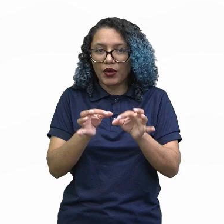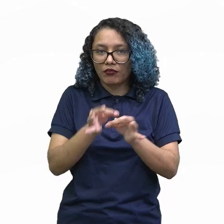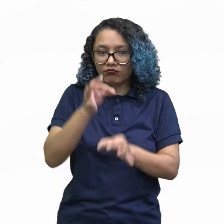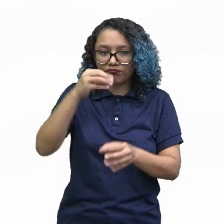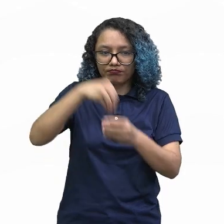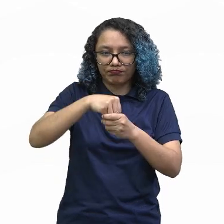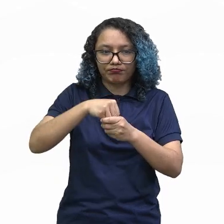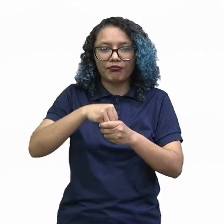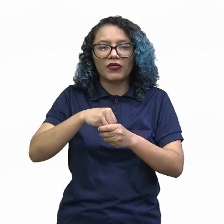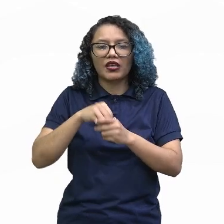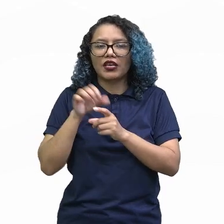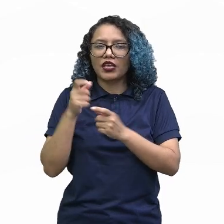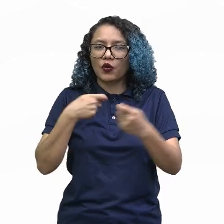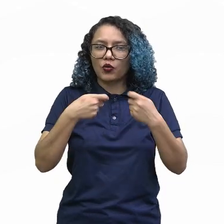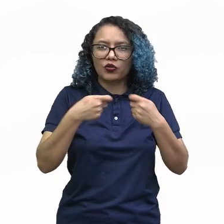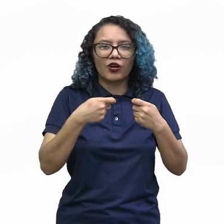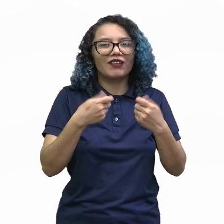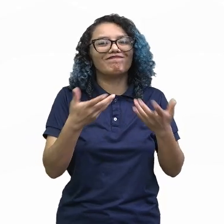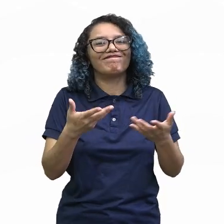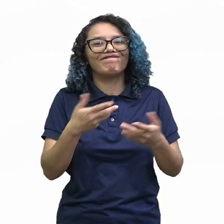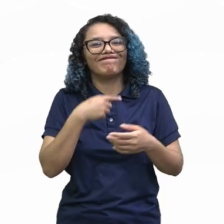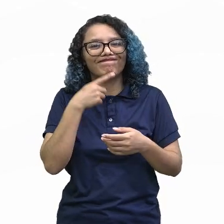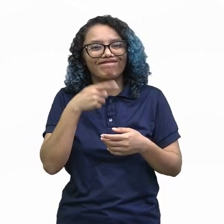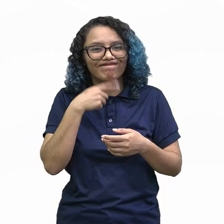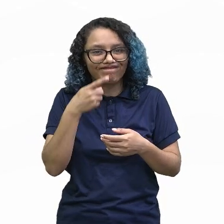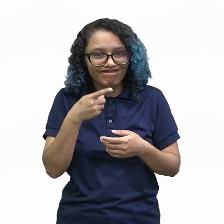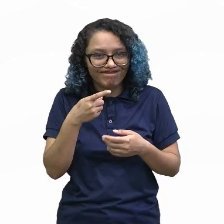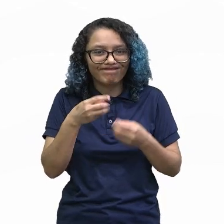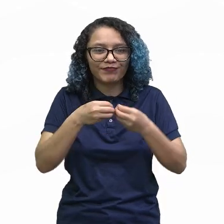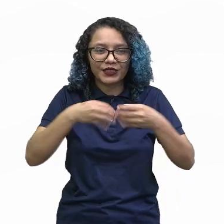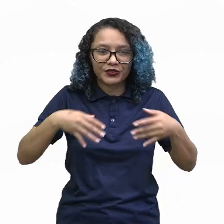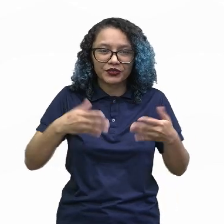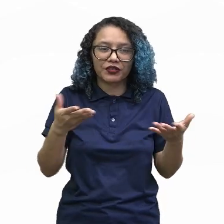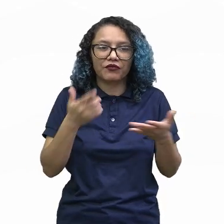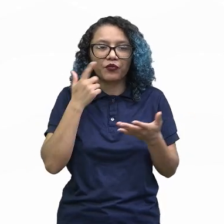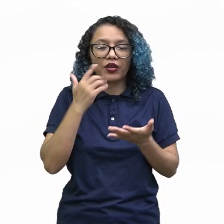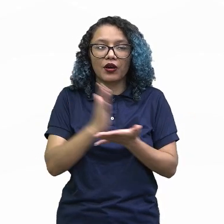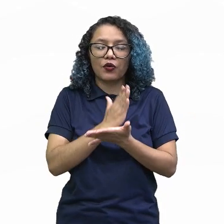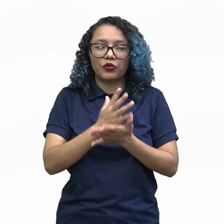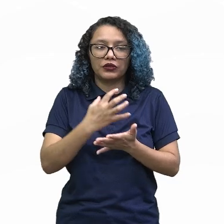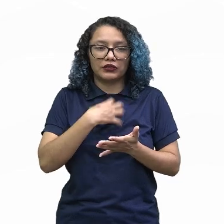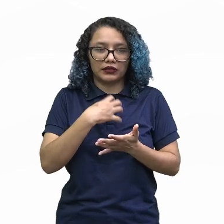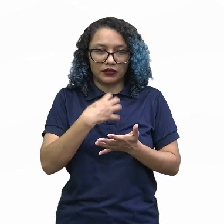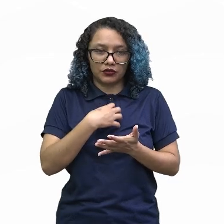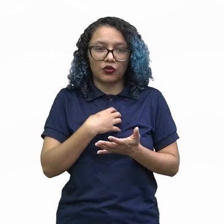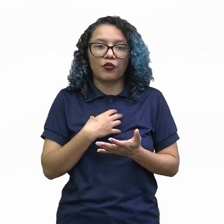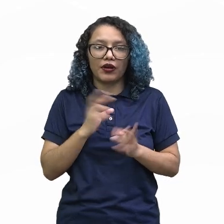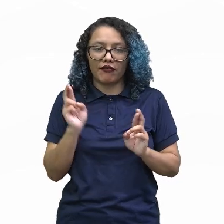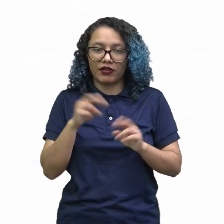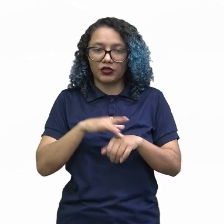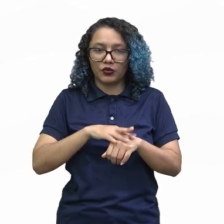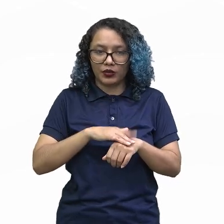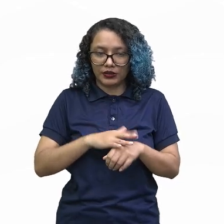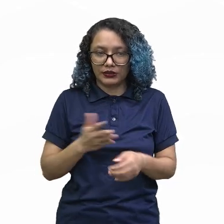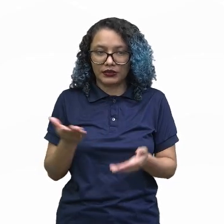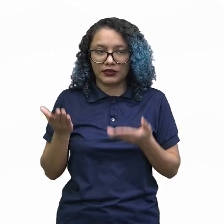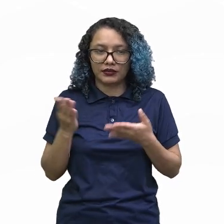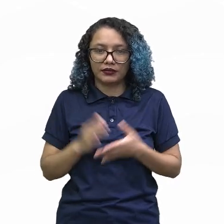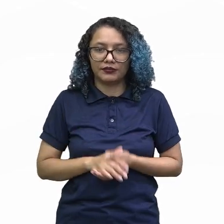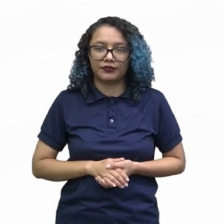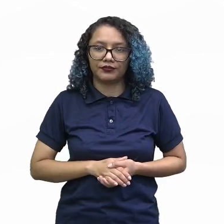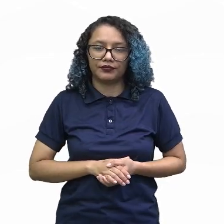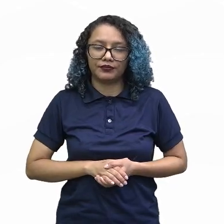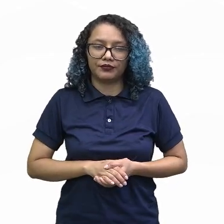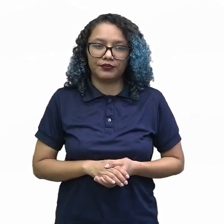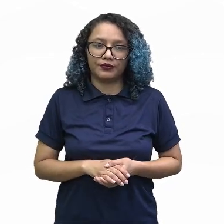espinhal ficam comprometidas, tá certo? E a gente vai observar alguns sintomas relacionados a essa doença. Olha